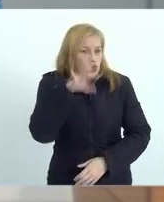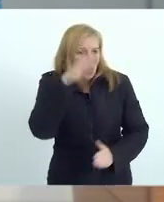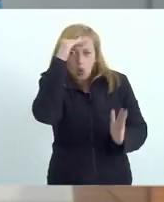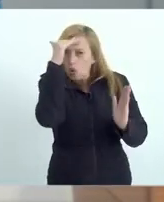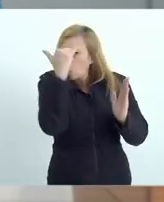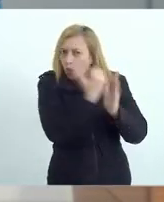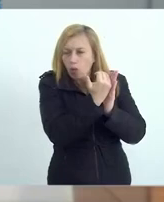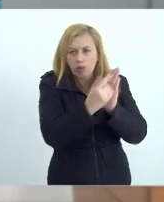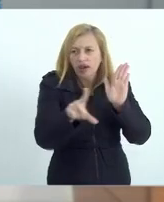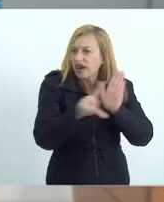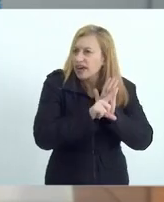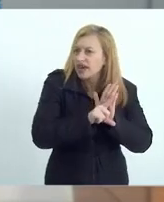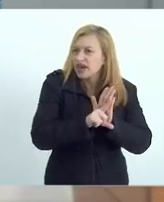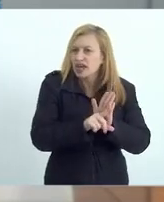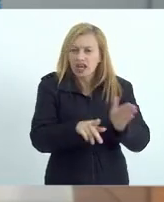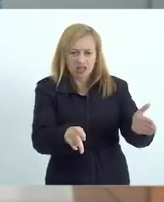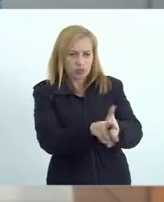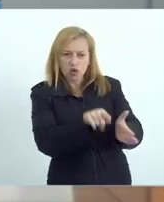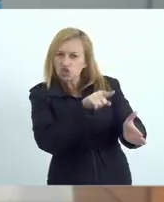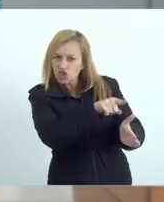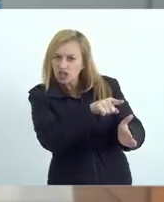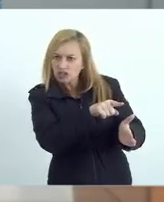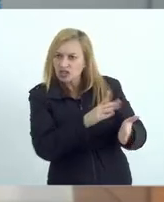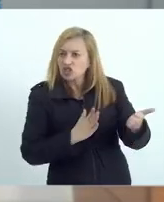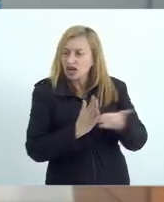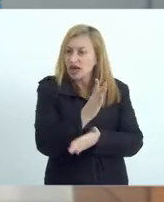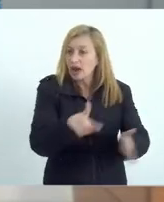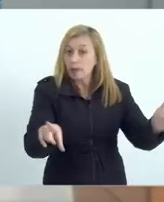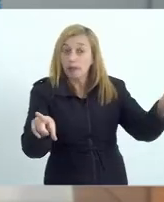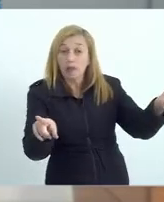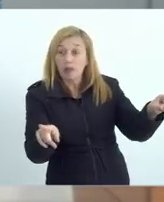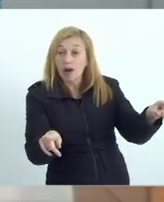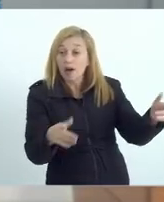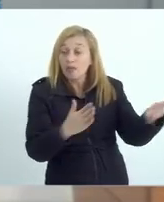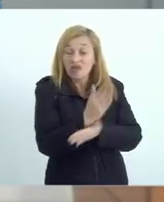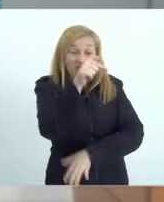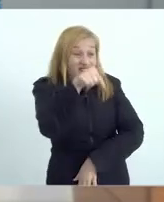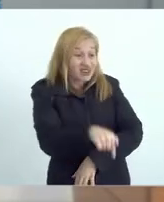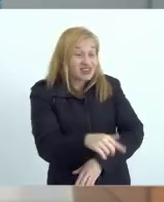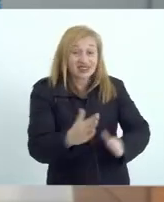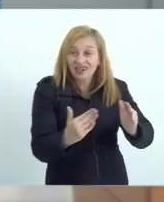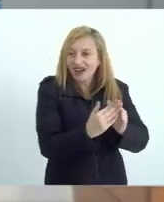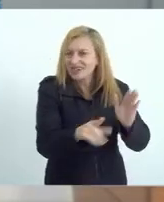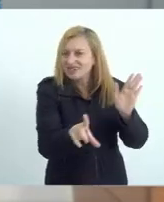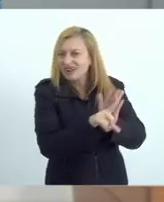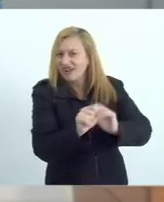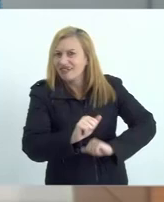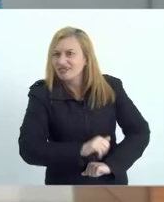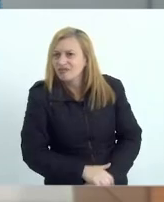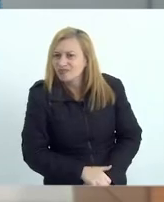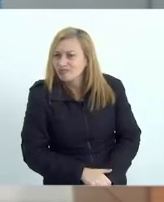leis esse projeto de lei foi aprovado aqui ó nesta casa Legislativa